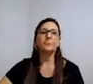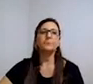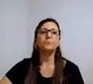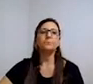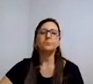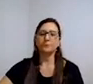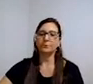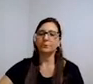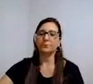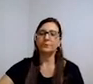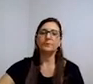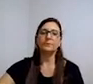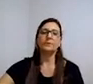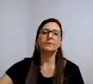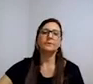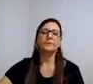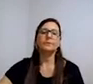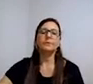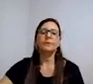enxergar.